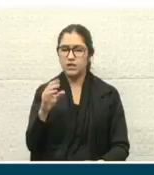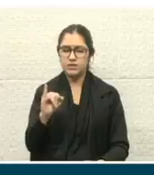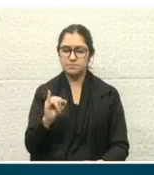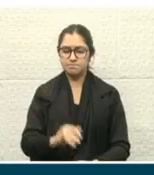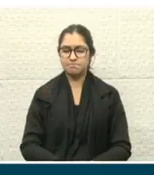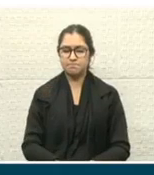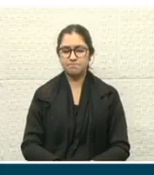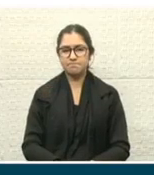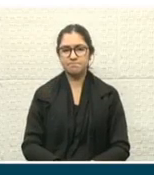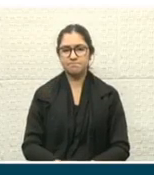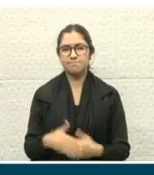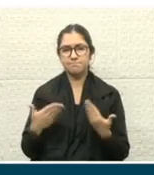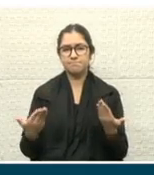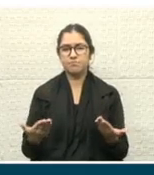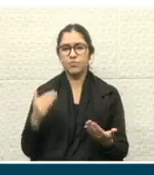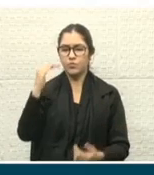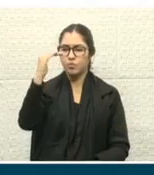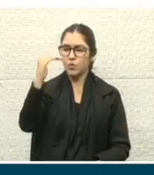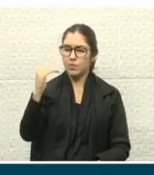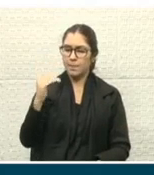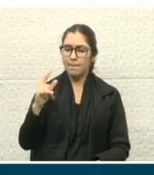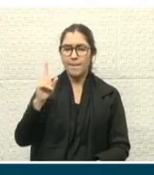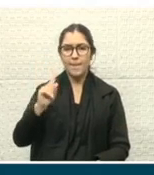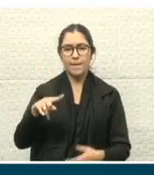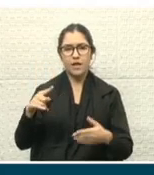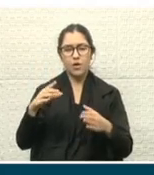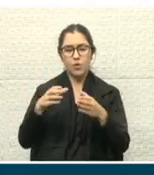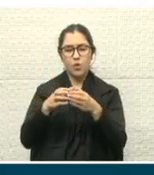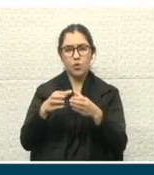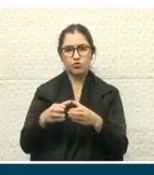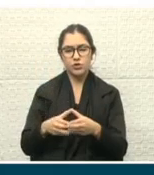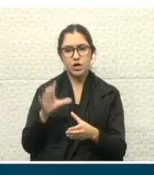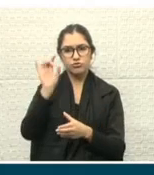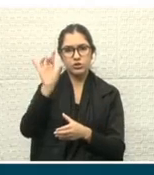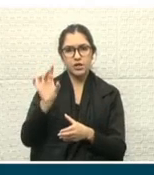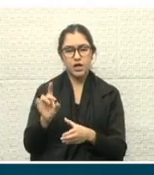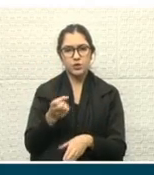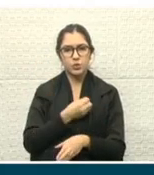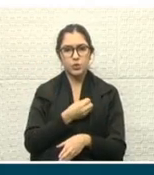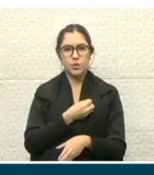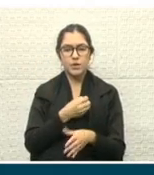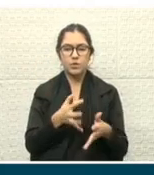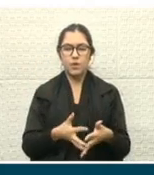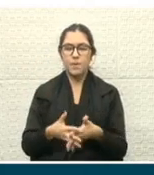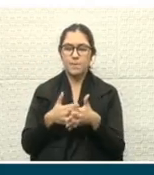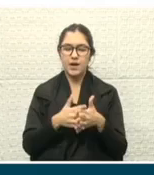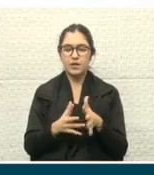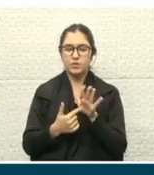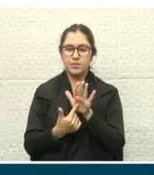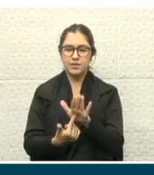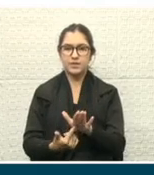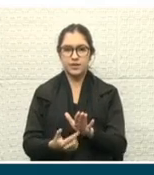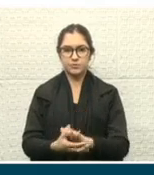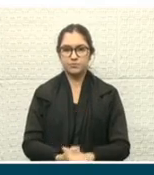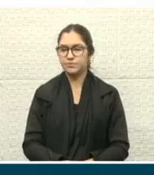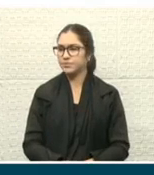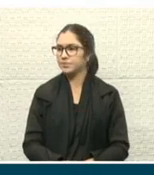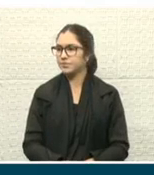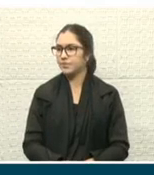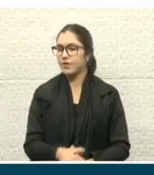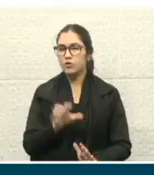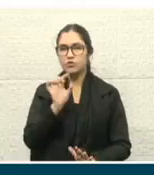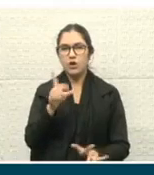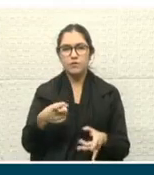3i. Então, esses são os conjugados de cada um dos números complexos apresentados.